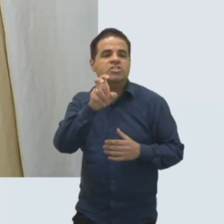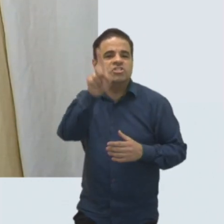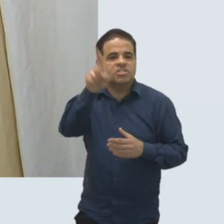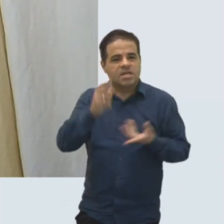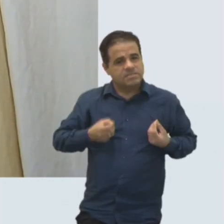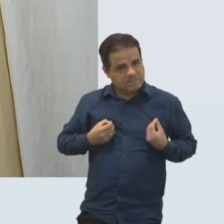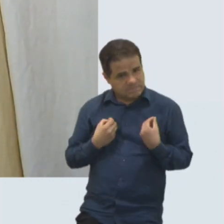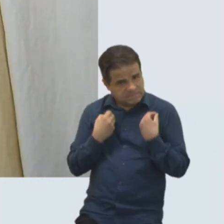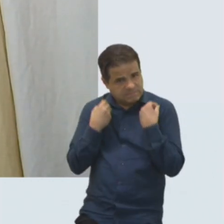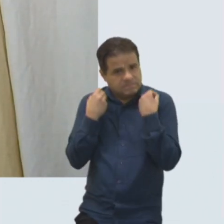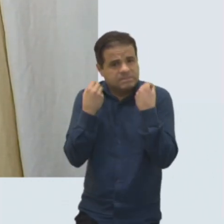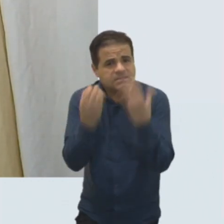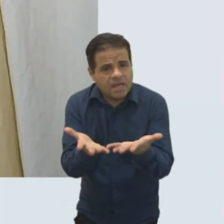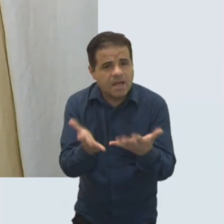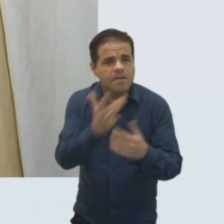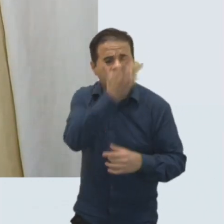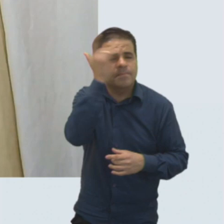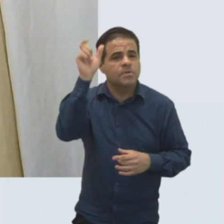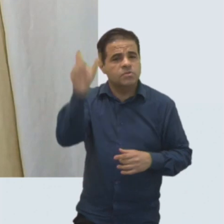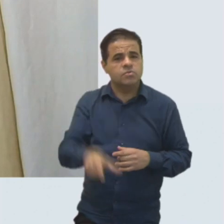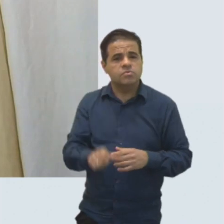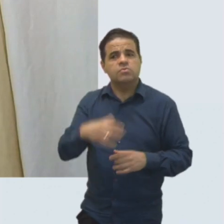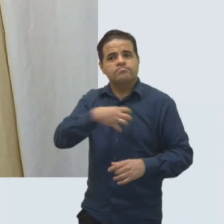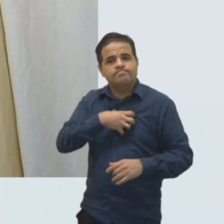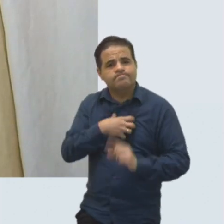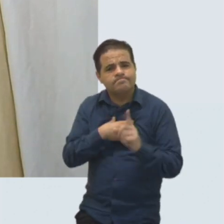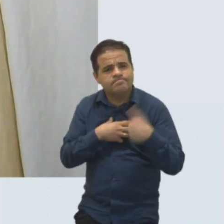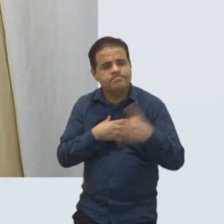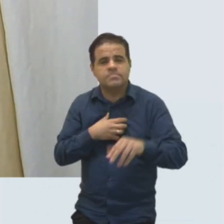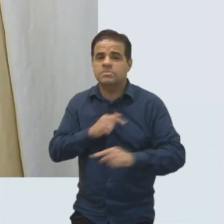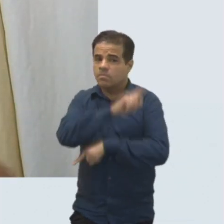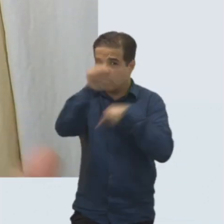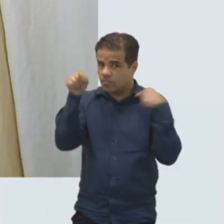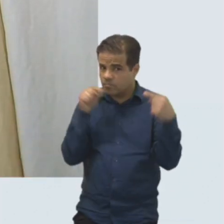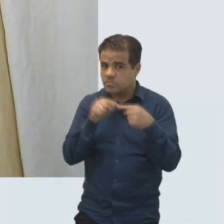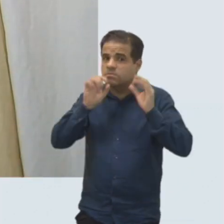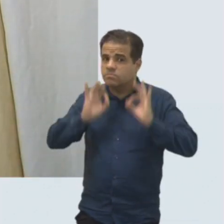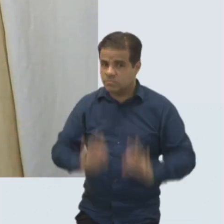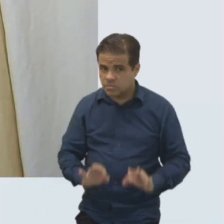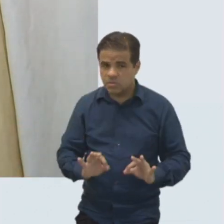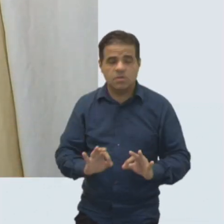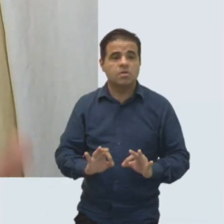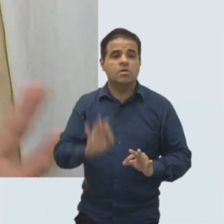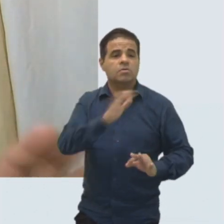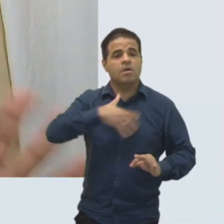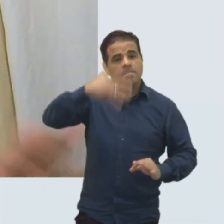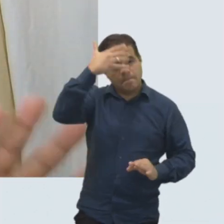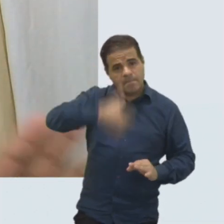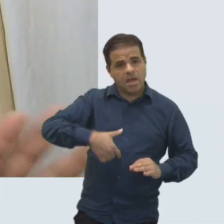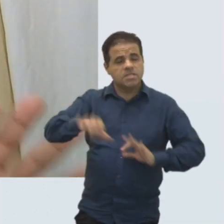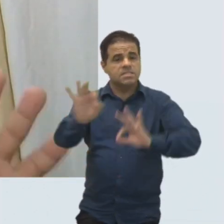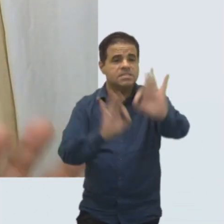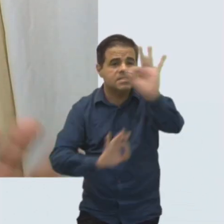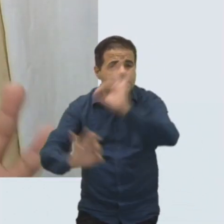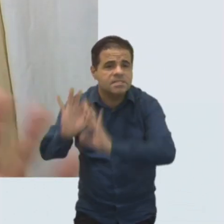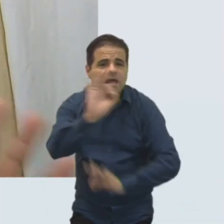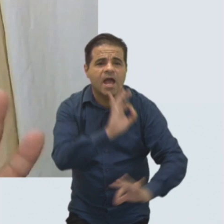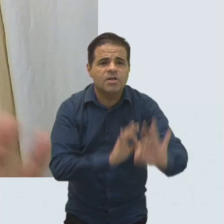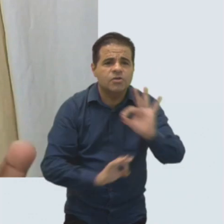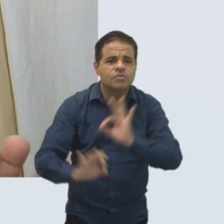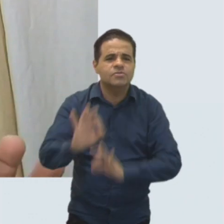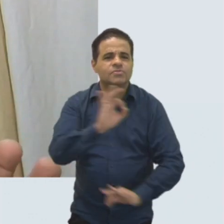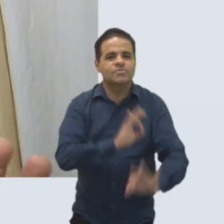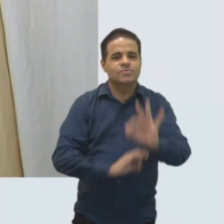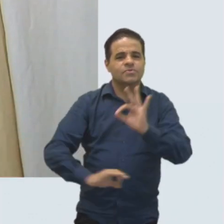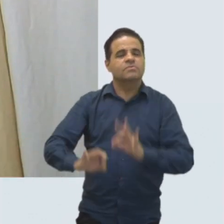a pessoa. Ou seja, ele tem uma função, ele tem uma funcionalidade, ele não é apenas um aparato estético, né? Portanto, aqui a gente já vê algo